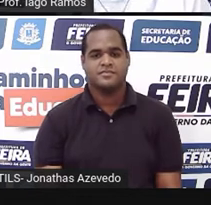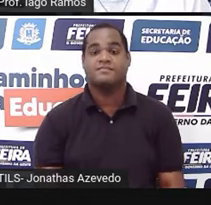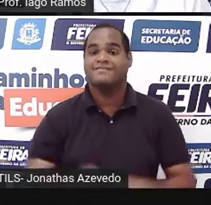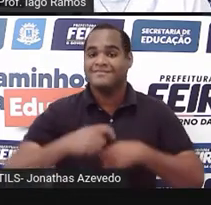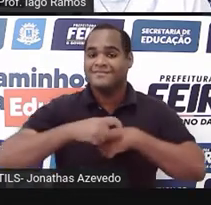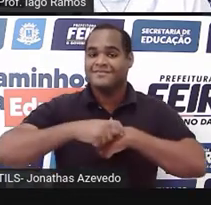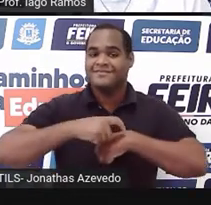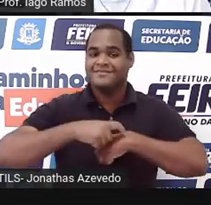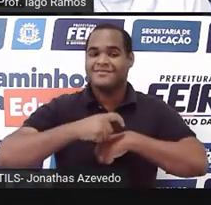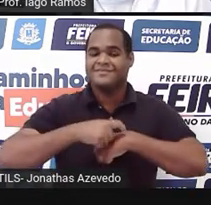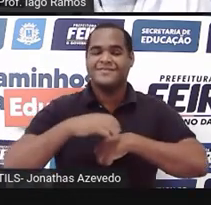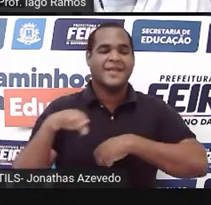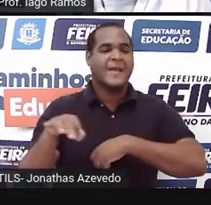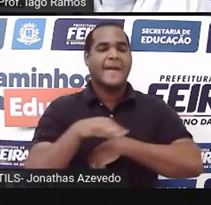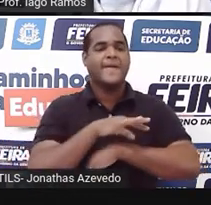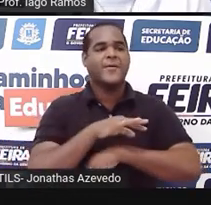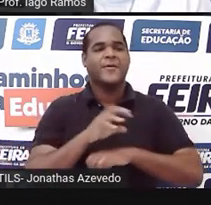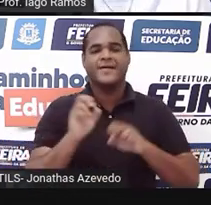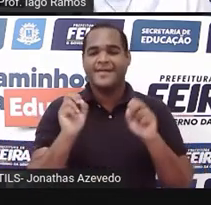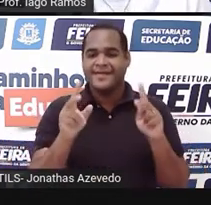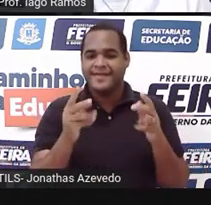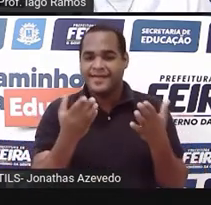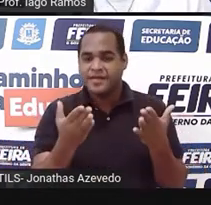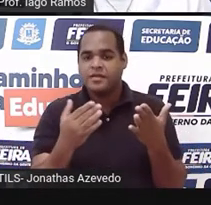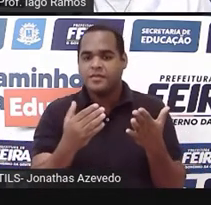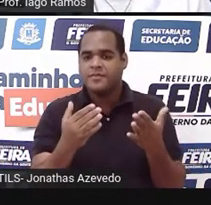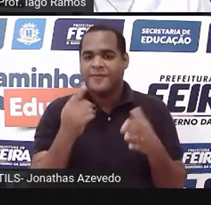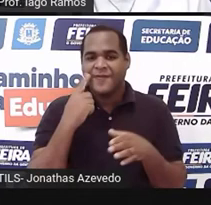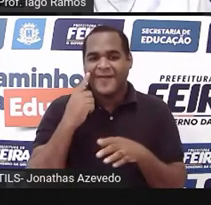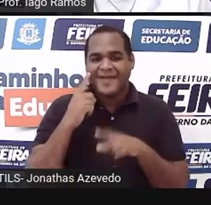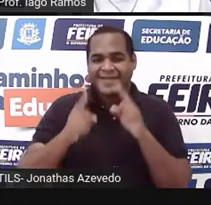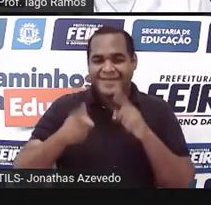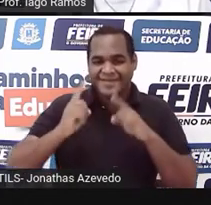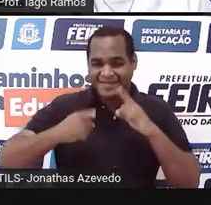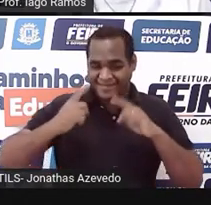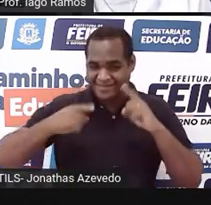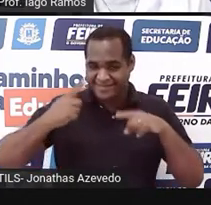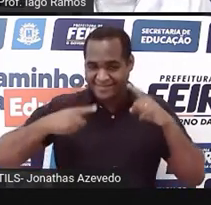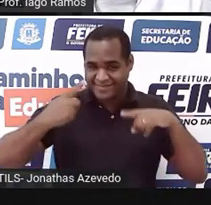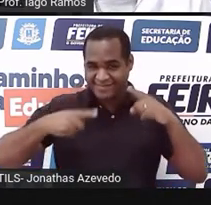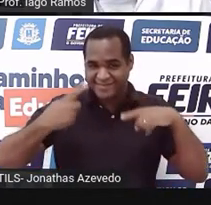e pronto e aí bora fazer um suspensezinho